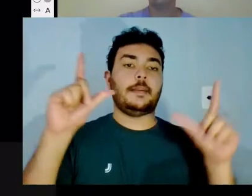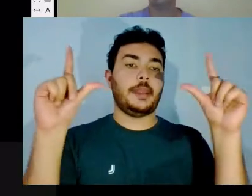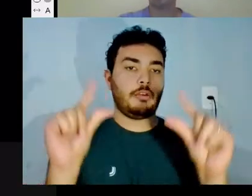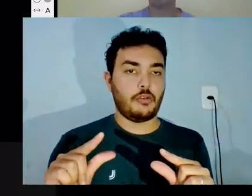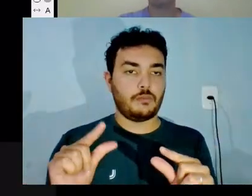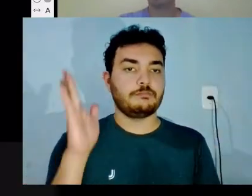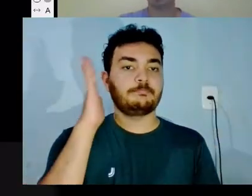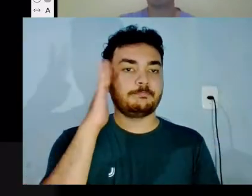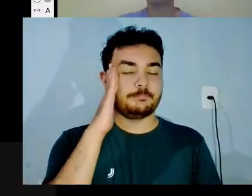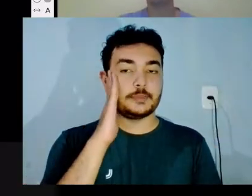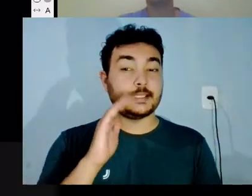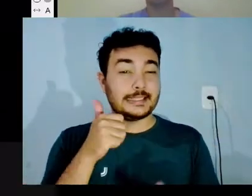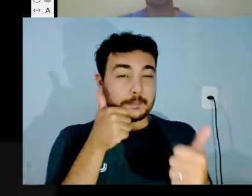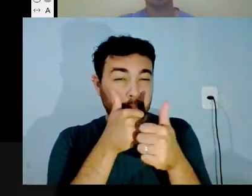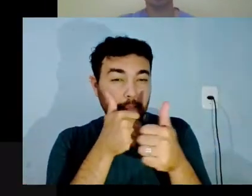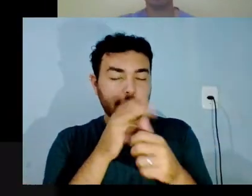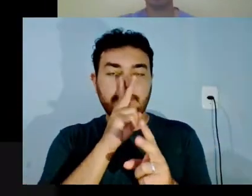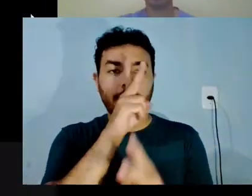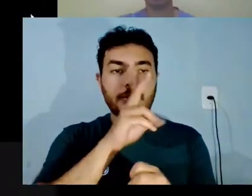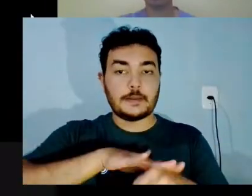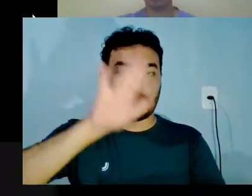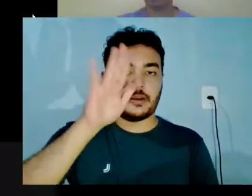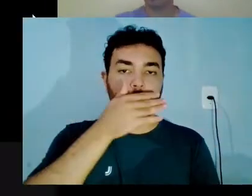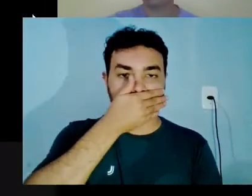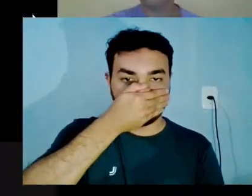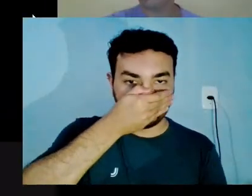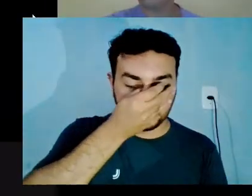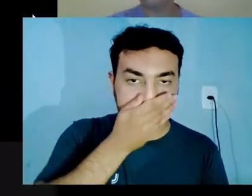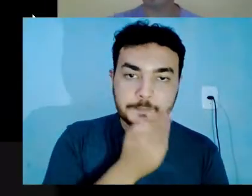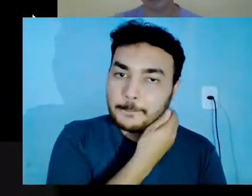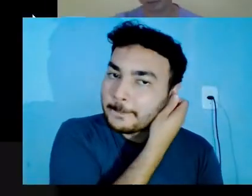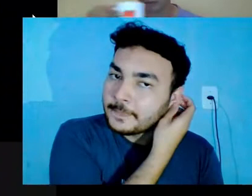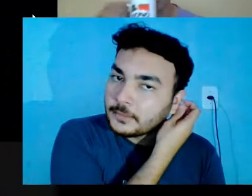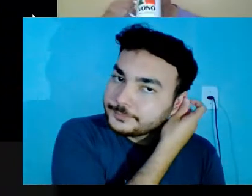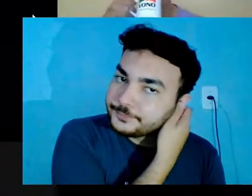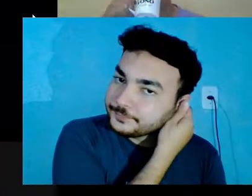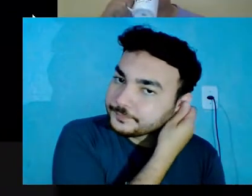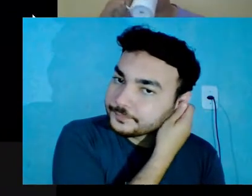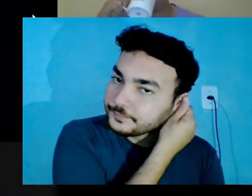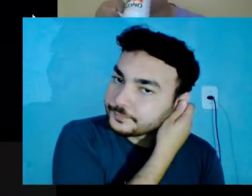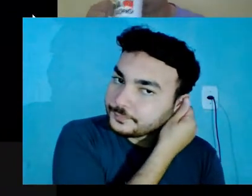que não haja uma interação tão forte entre aquelas cargas, sendo opostas ou sendo iguais.